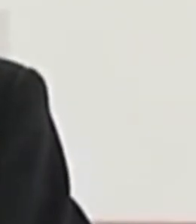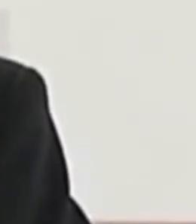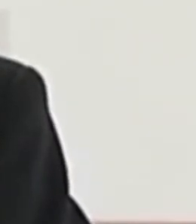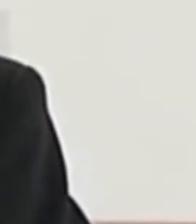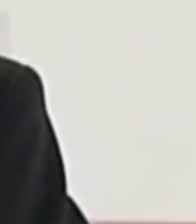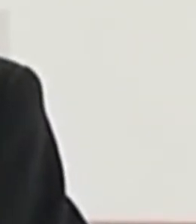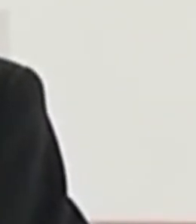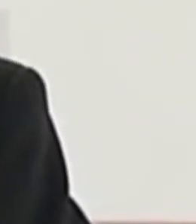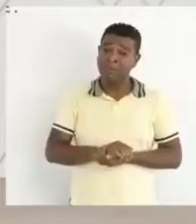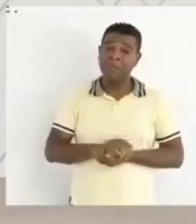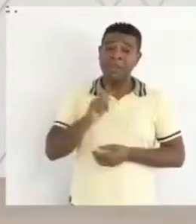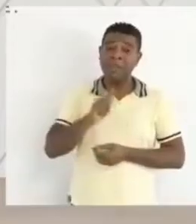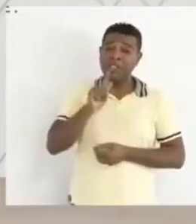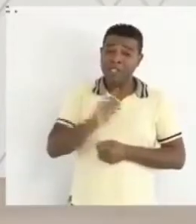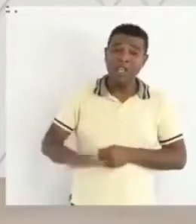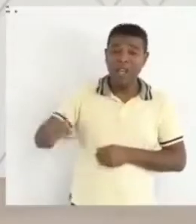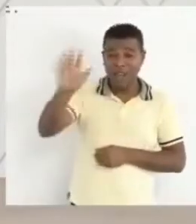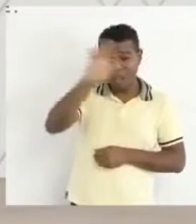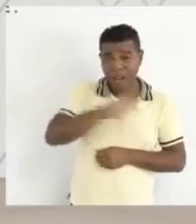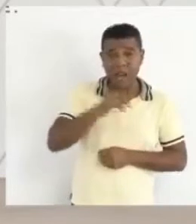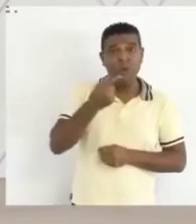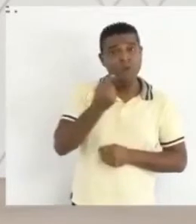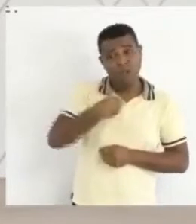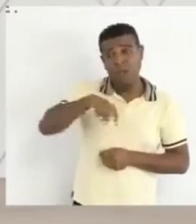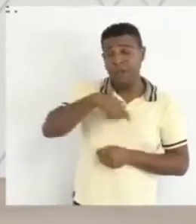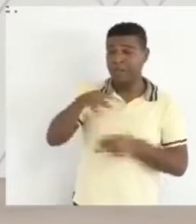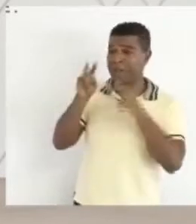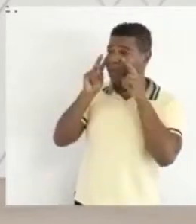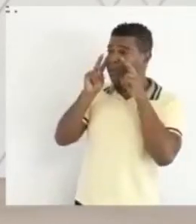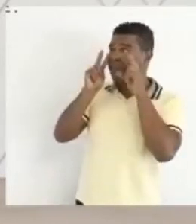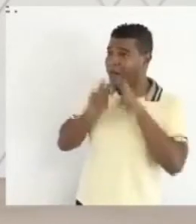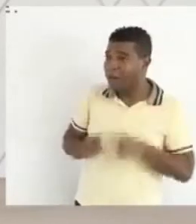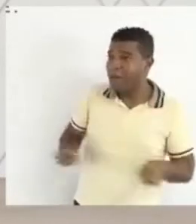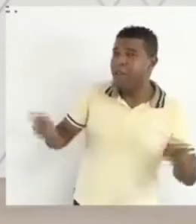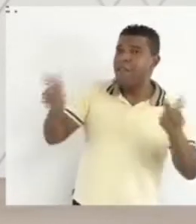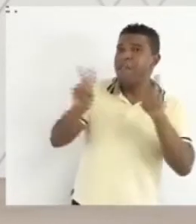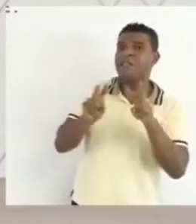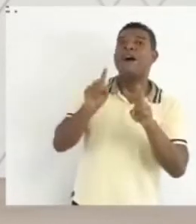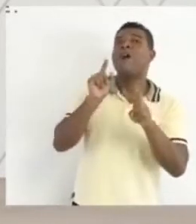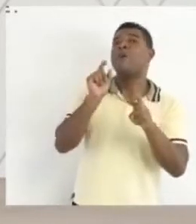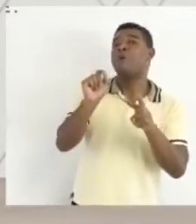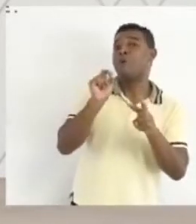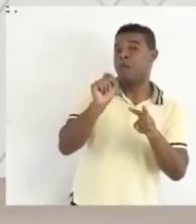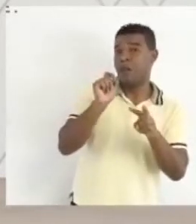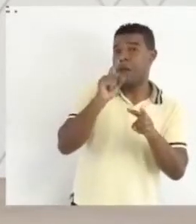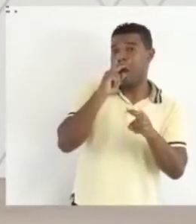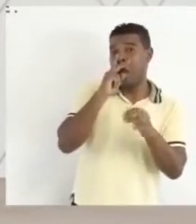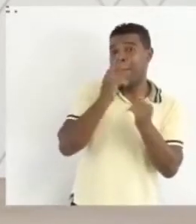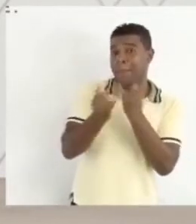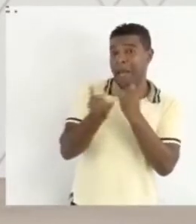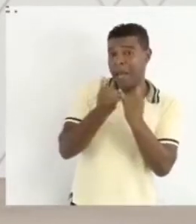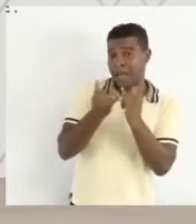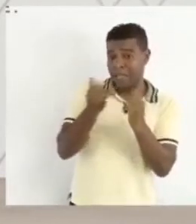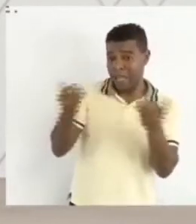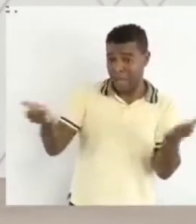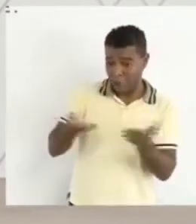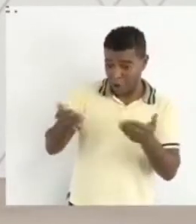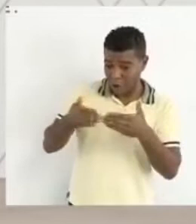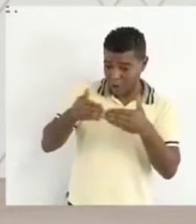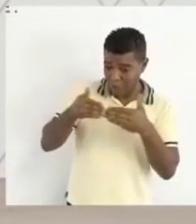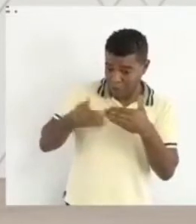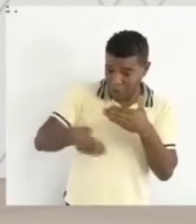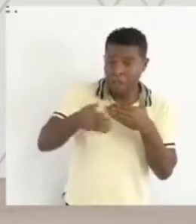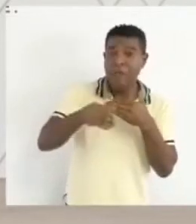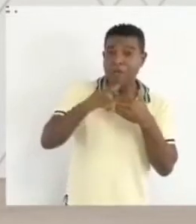geral, o que nós estamos vendo é que há uma tendência nesse momento de diminuir o aumento